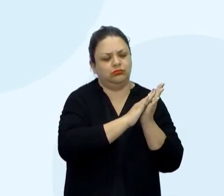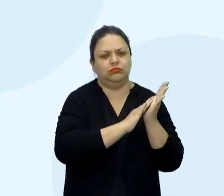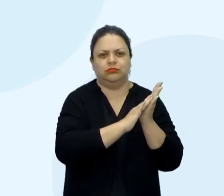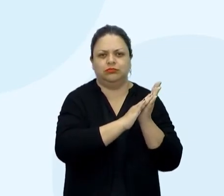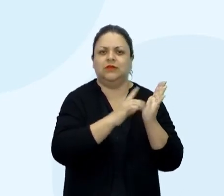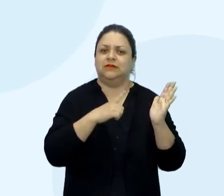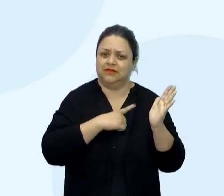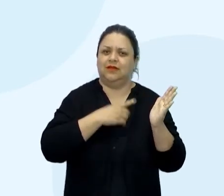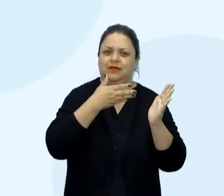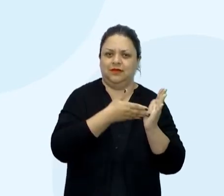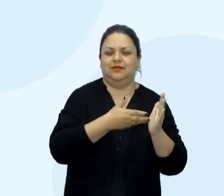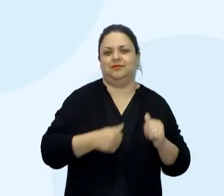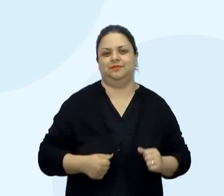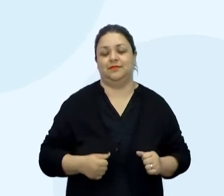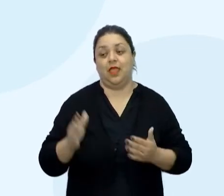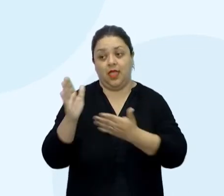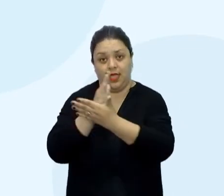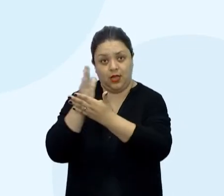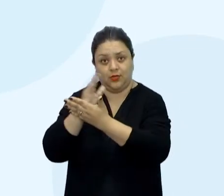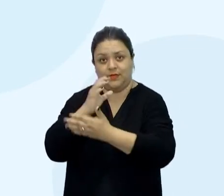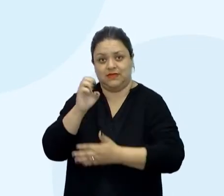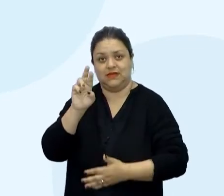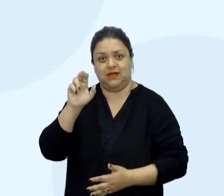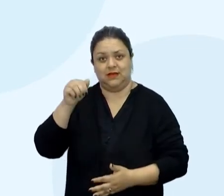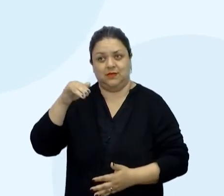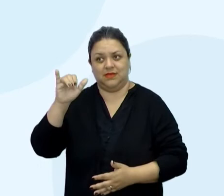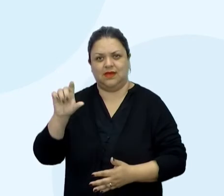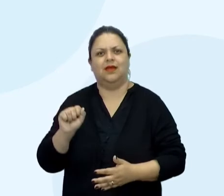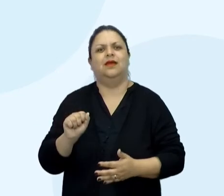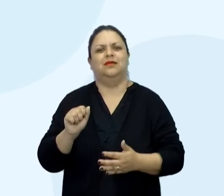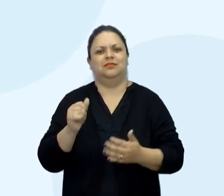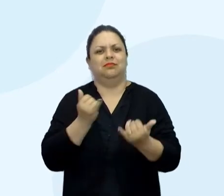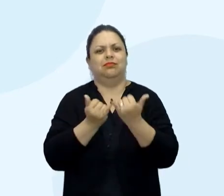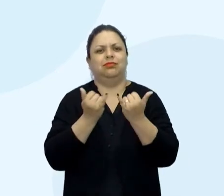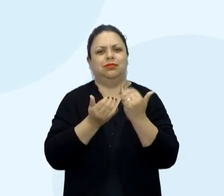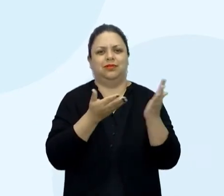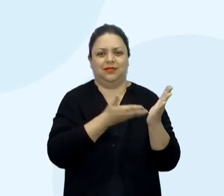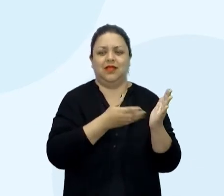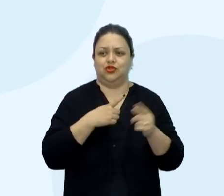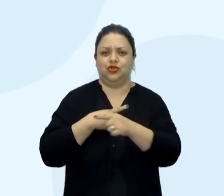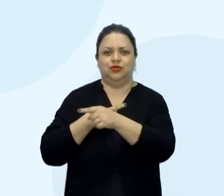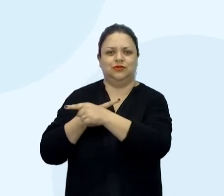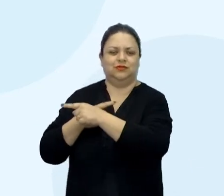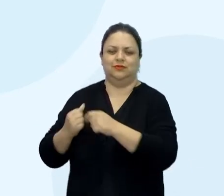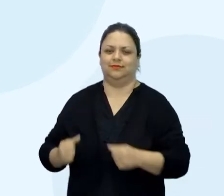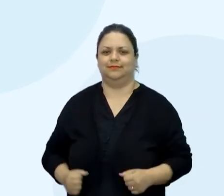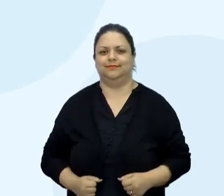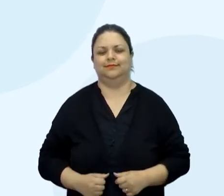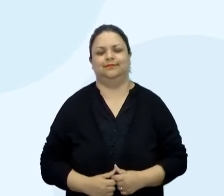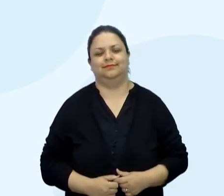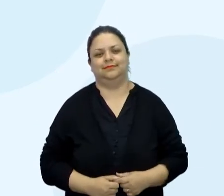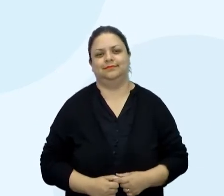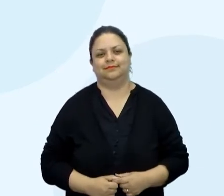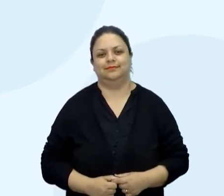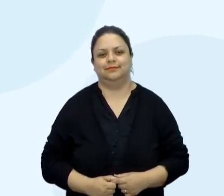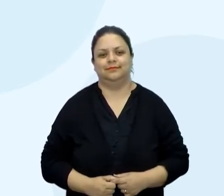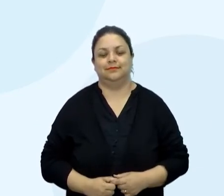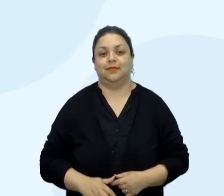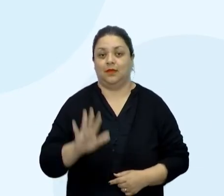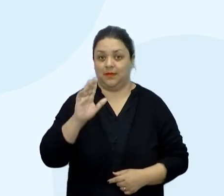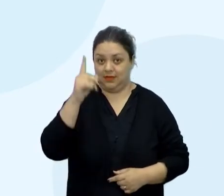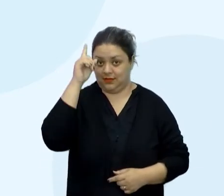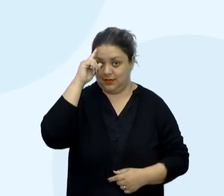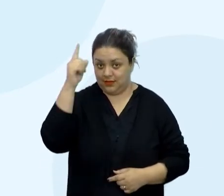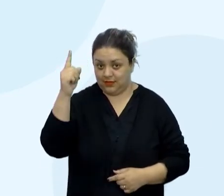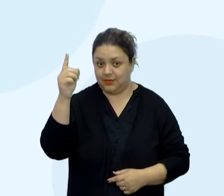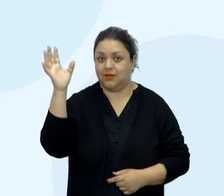existem cerâmicas que são caracterizadas de ambas as formas, porosas e não porosas. Lembrando que a